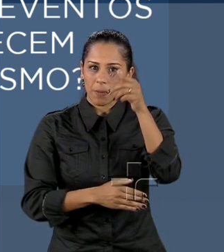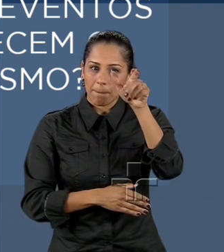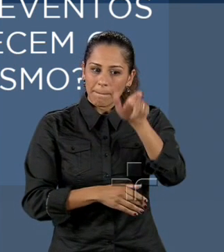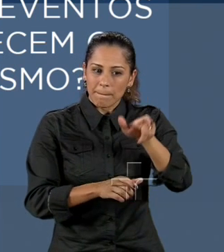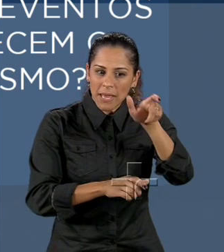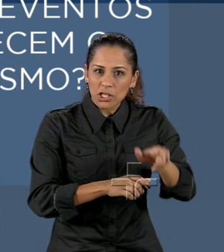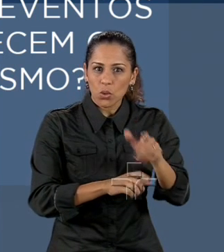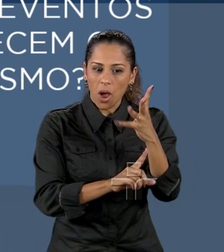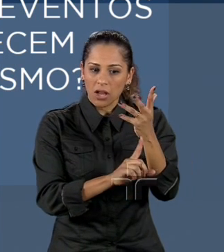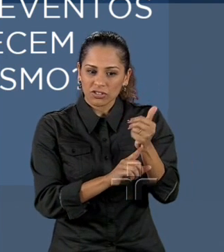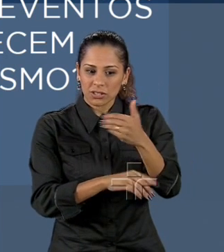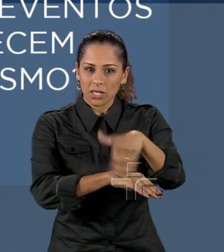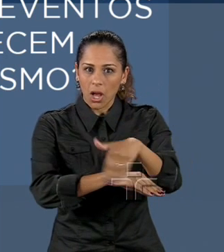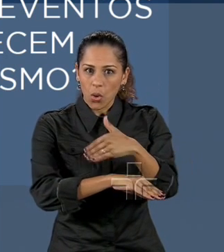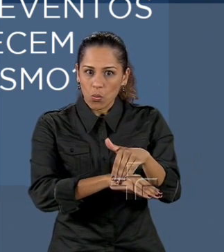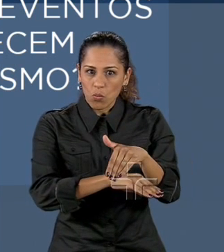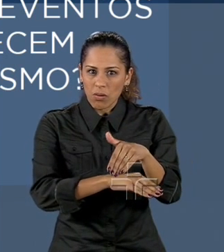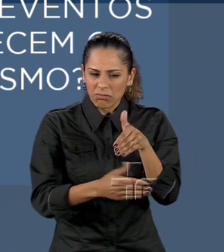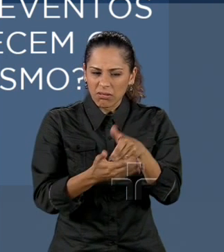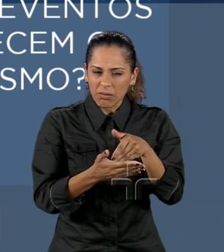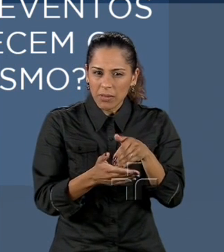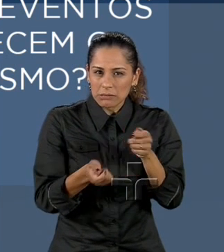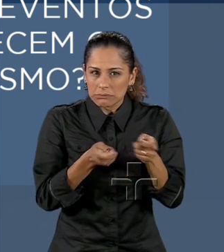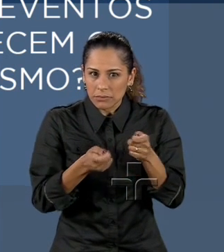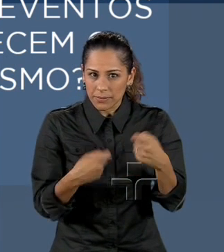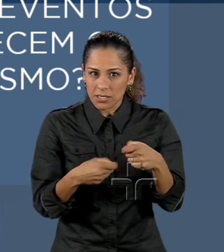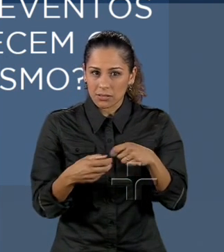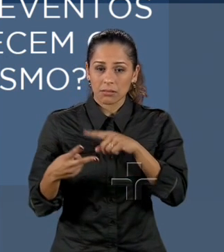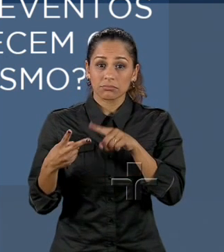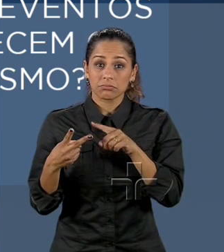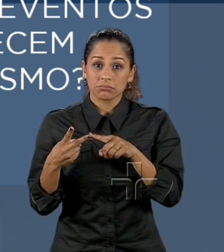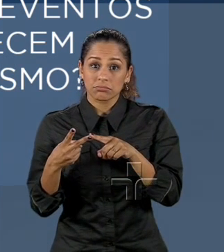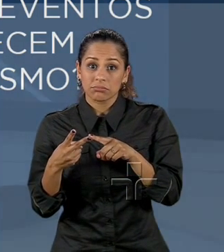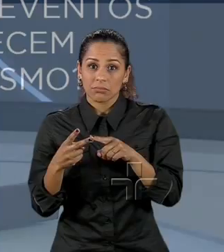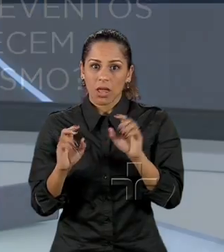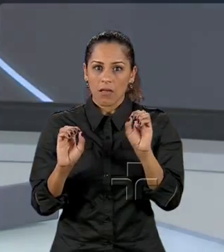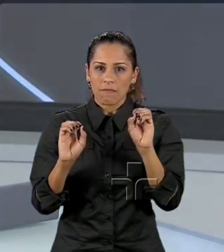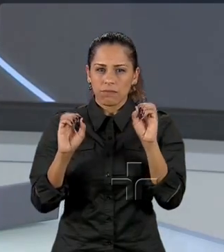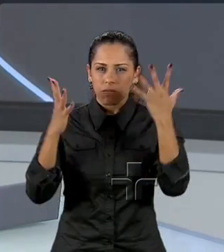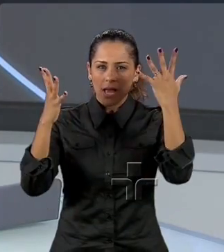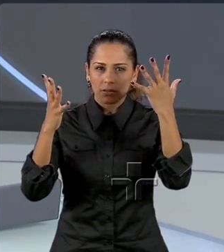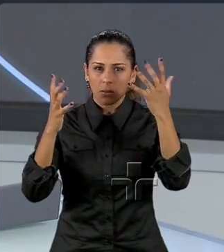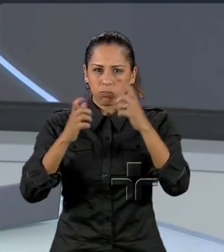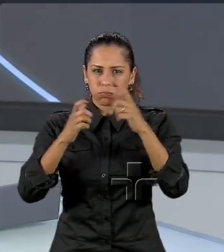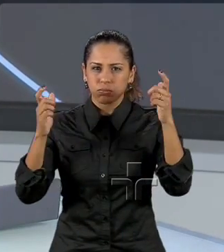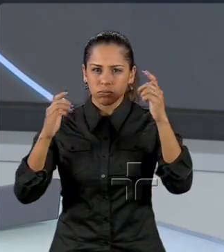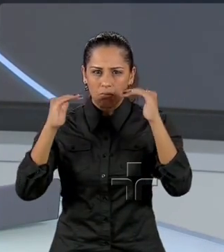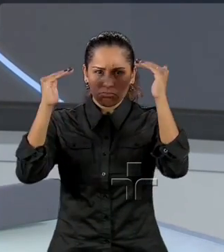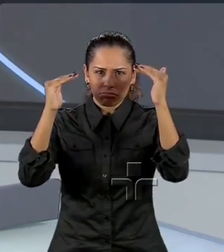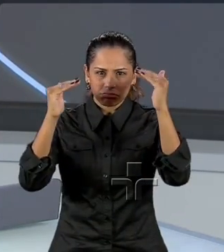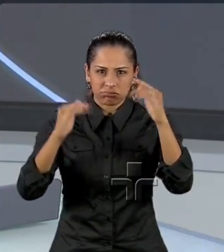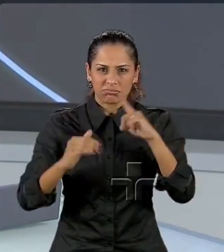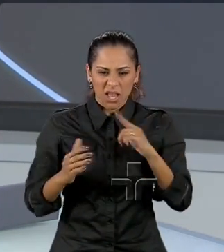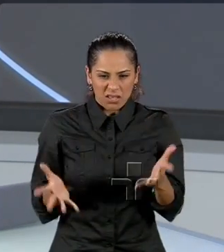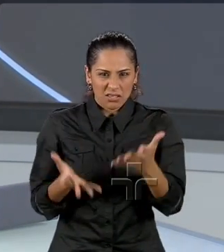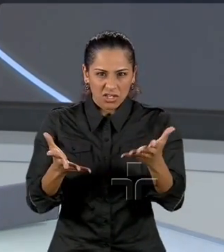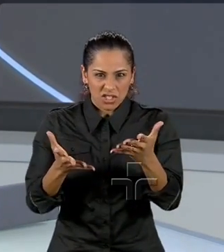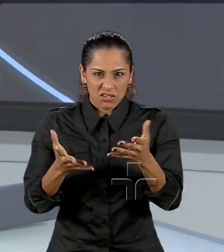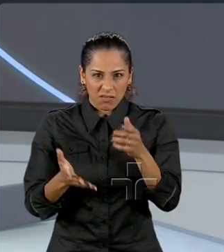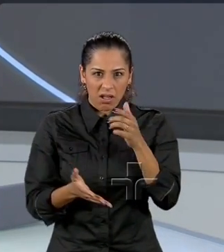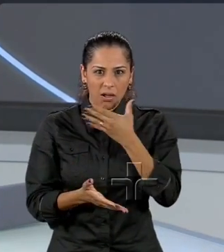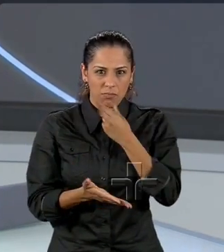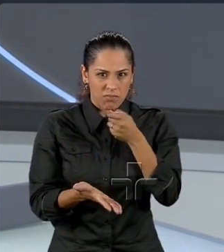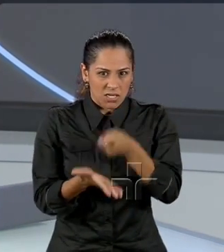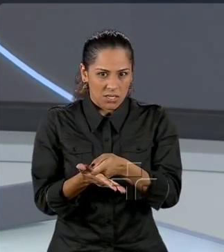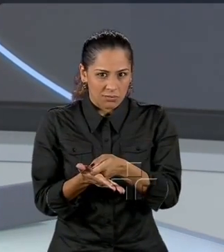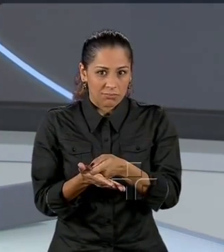rua? E grandes eventos favorecem o machismo? O tema escolhido na votação será transformado em reportagem. Amanhã,